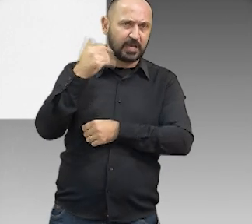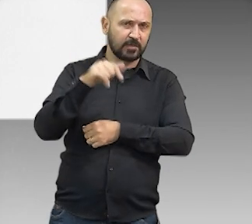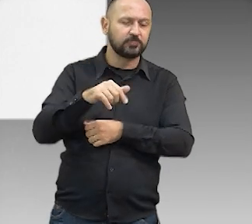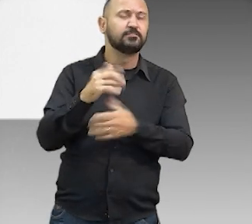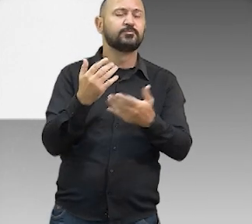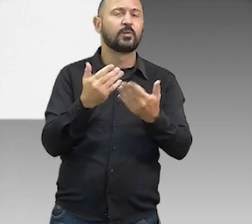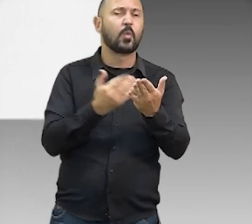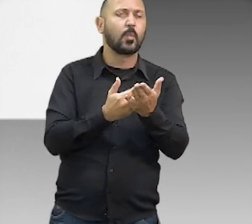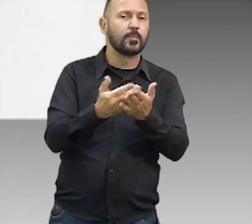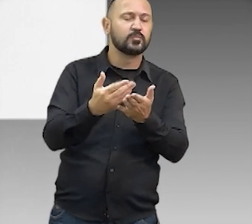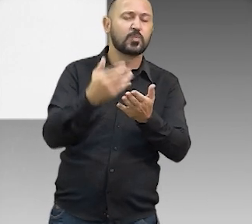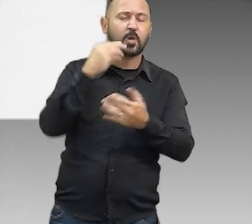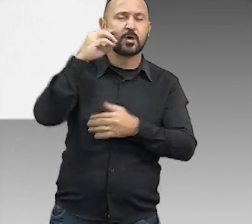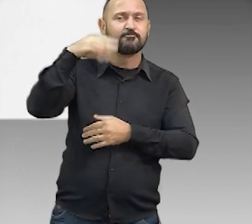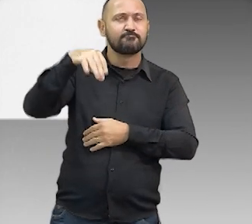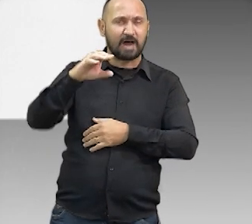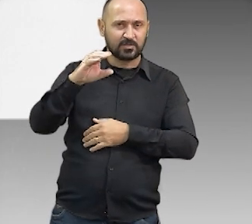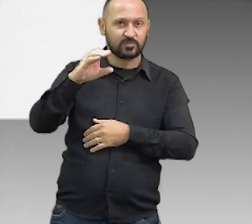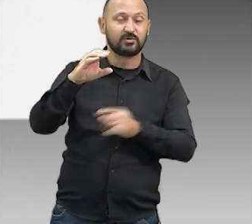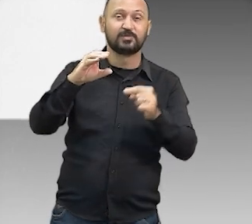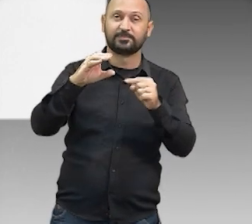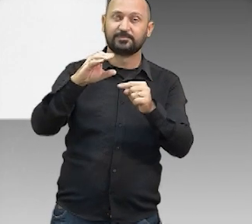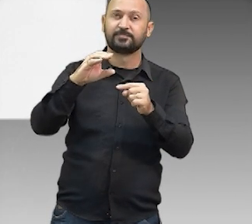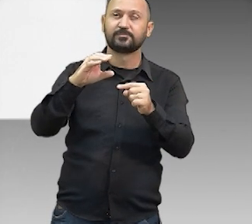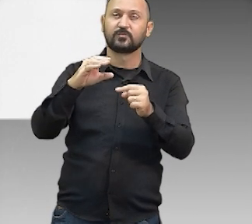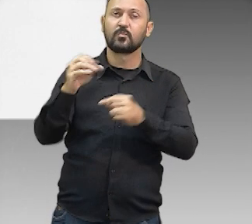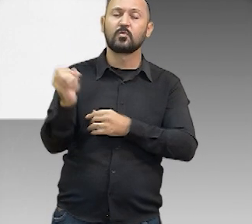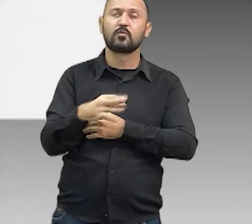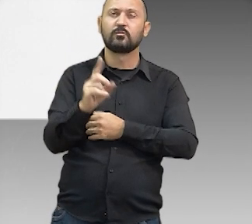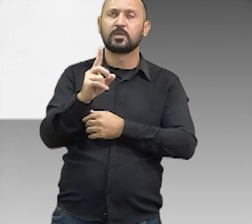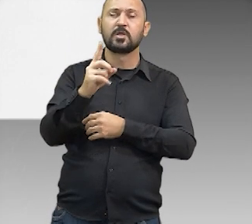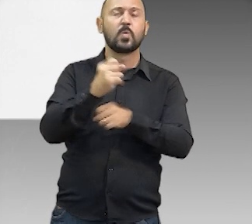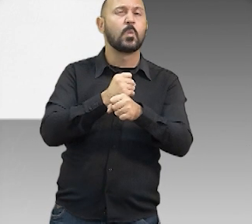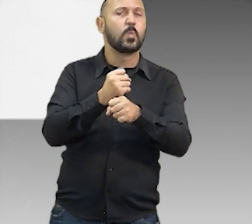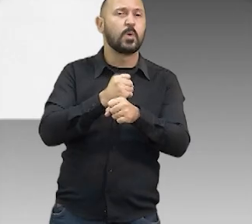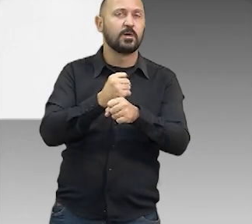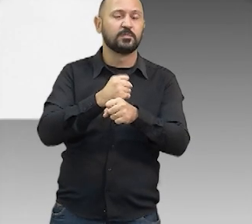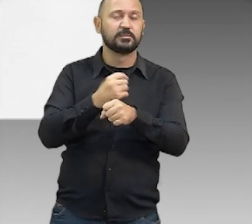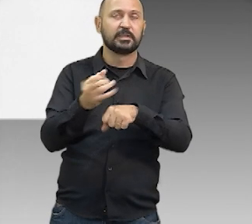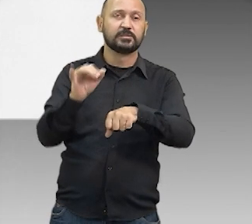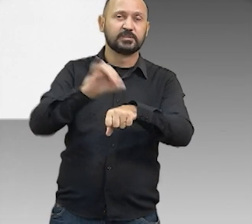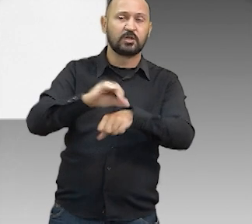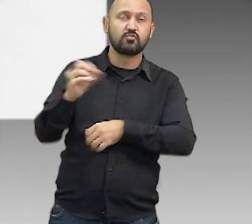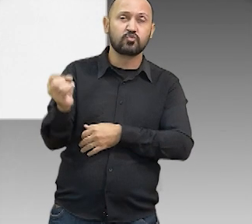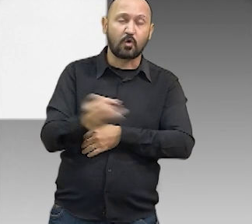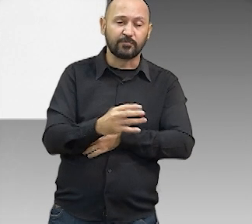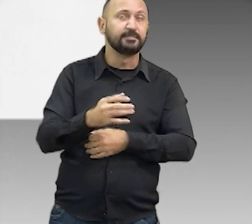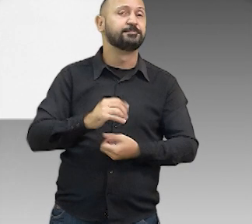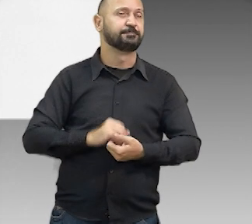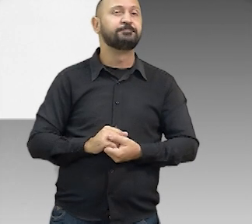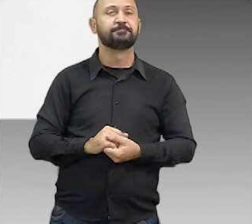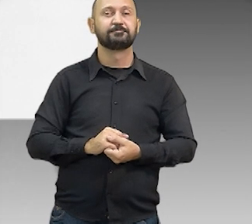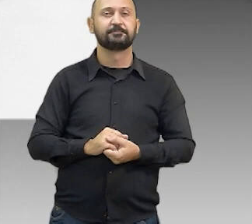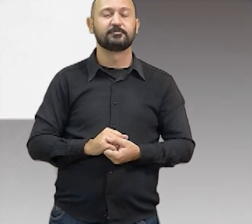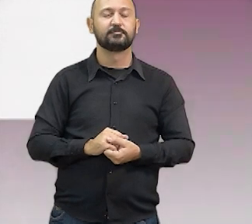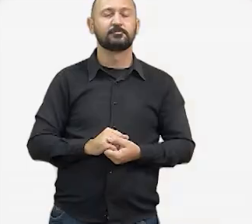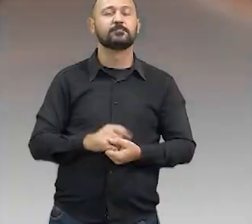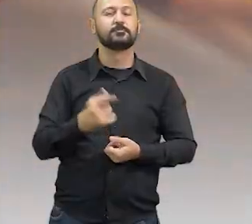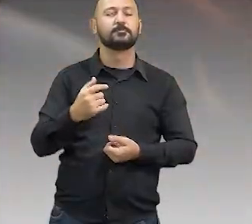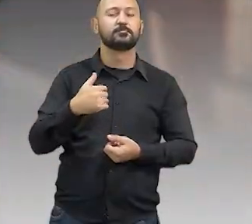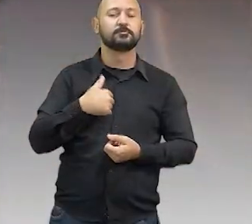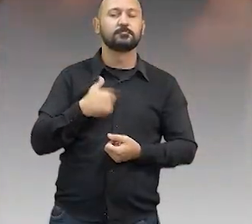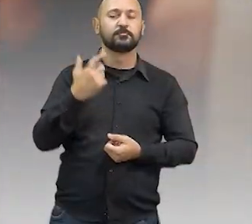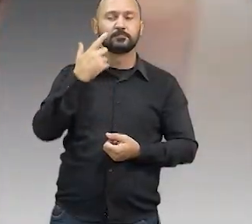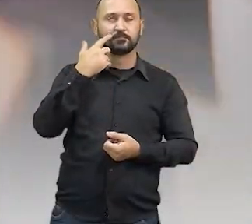entramos em março agora, recente, não tem nem um ano ainda que tem a sede nova. Então, tudo que a